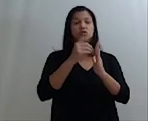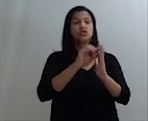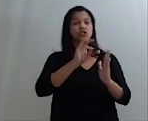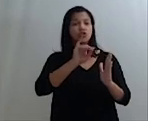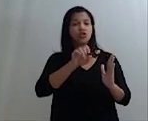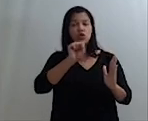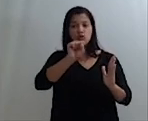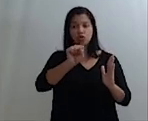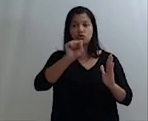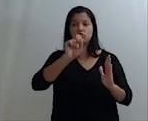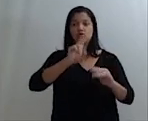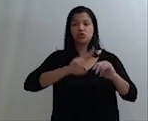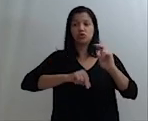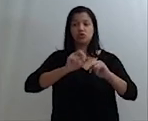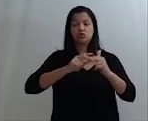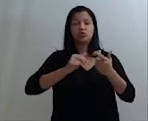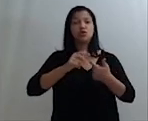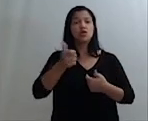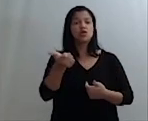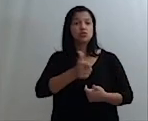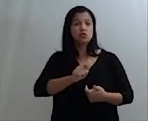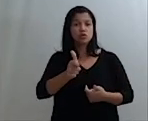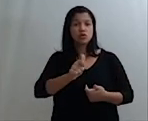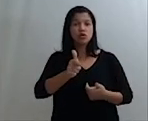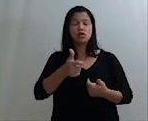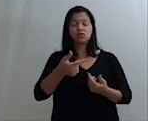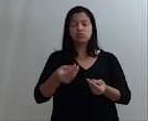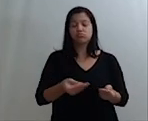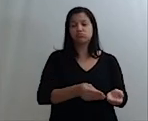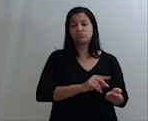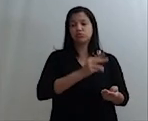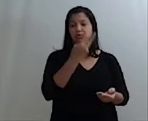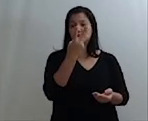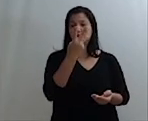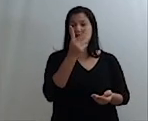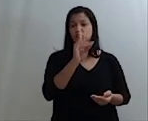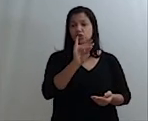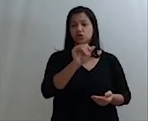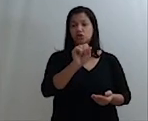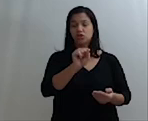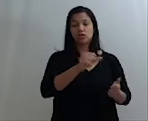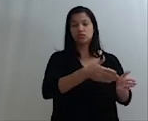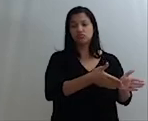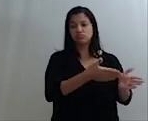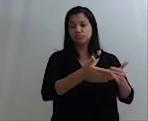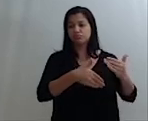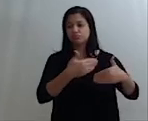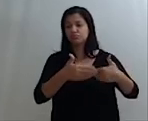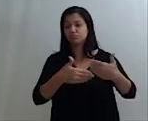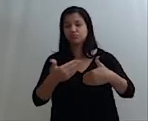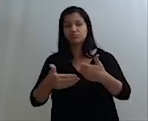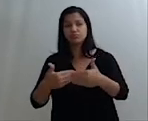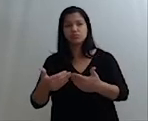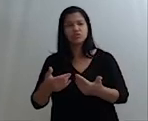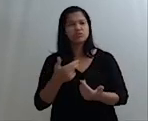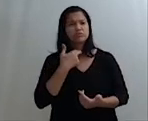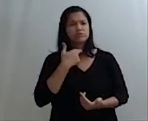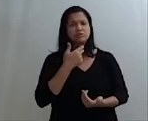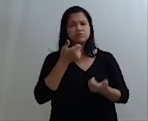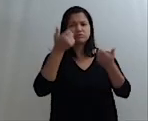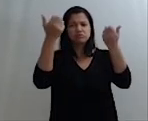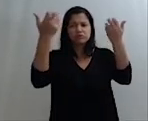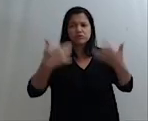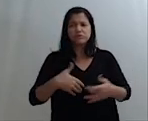às 11:12 passados portanto 3 dias da comunicação então não se justifica A